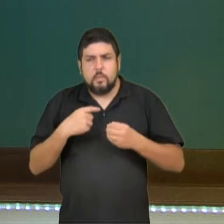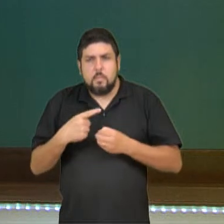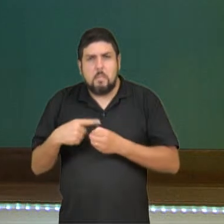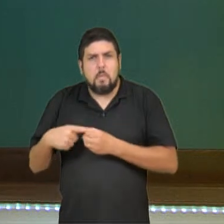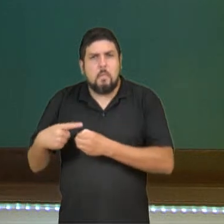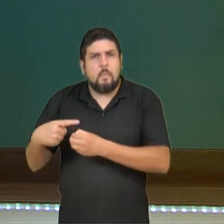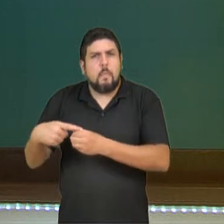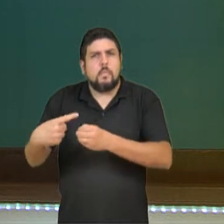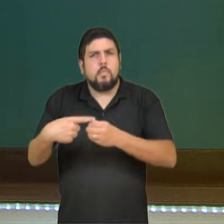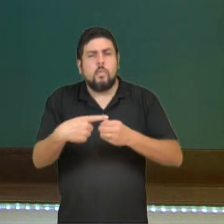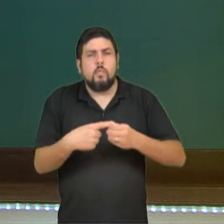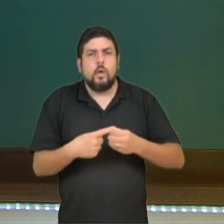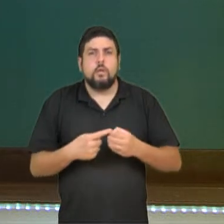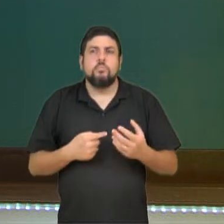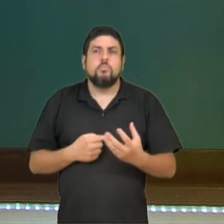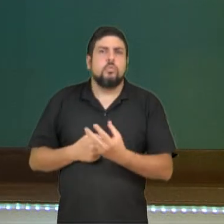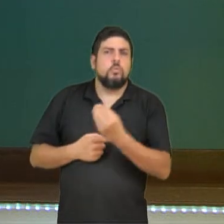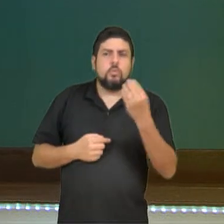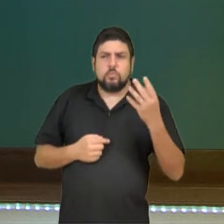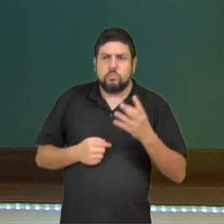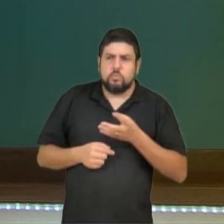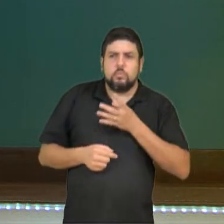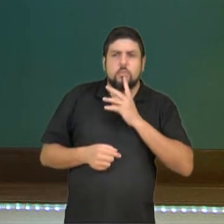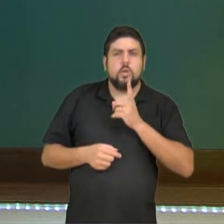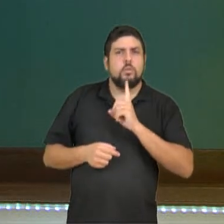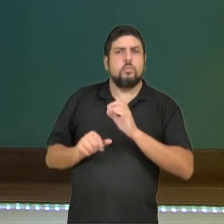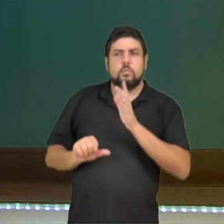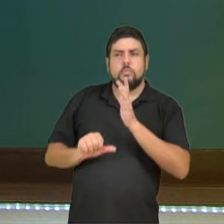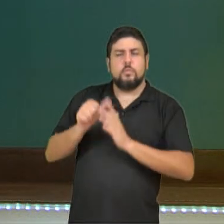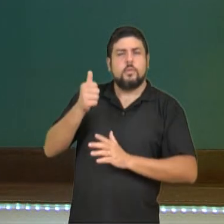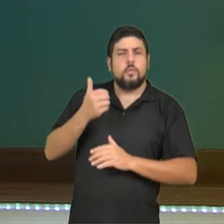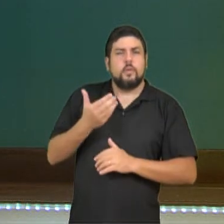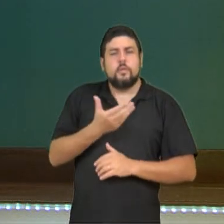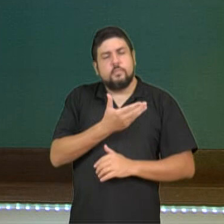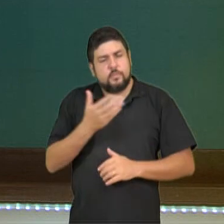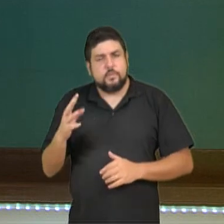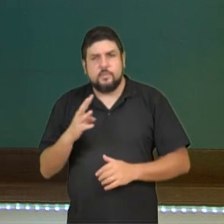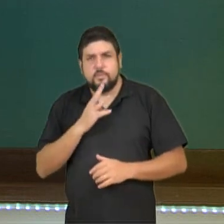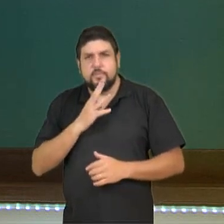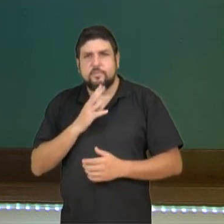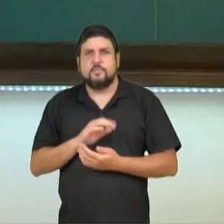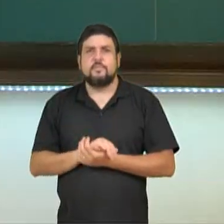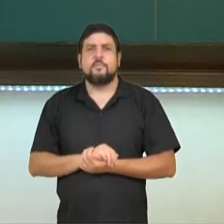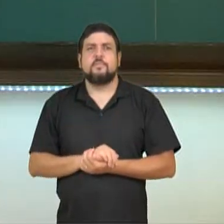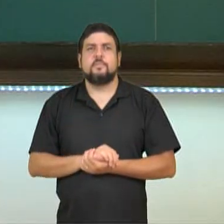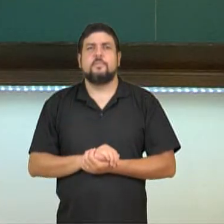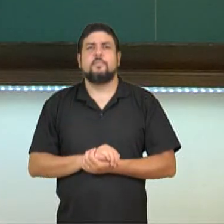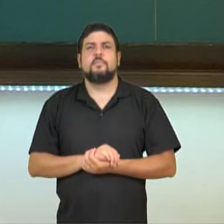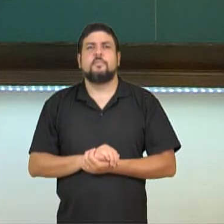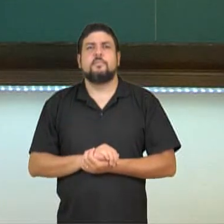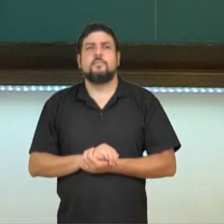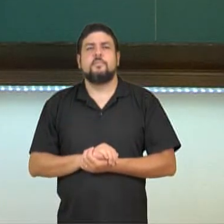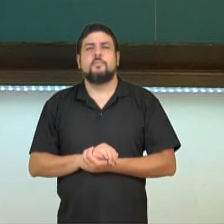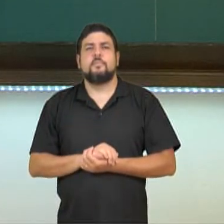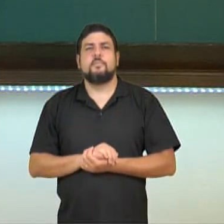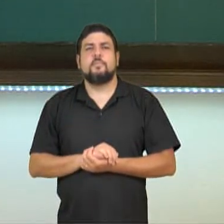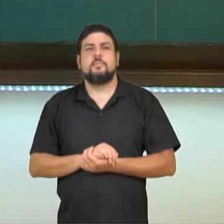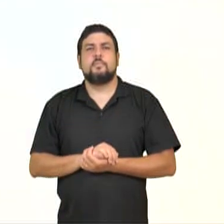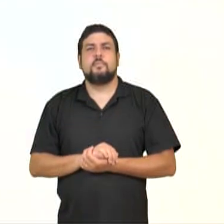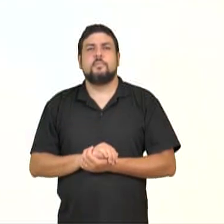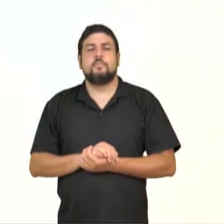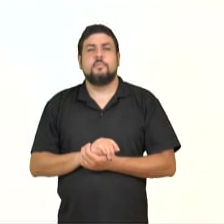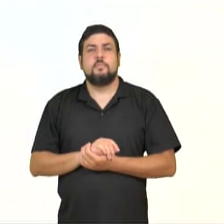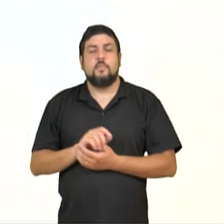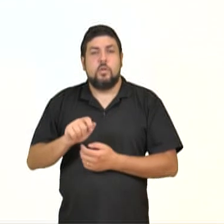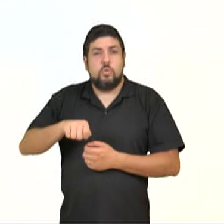desse esporte. Então, a gente está aqui para vocês aprenderem e saberem um pouquinho mais. Sobre os equipamentos, então, do